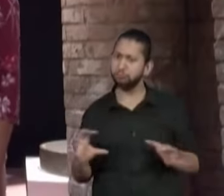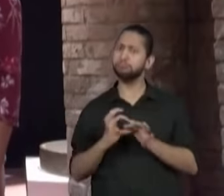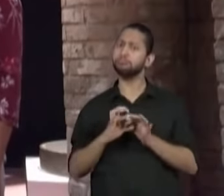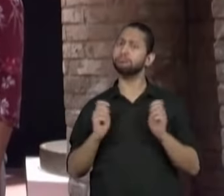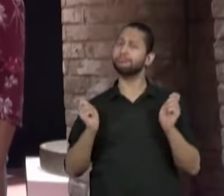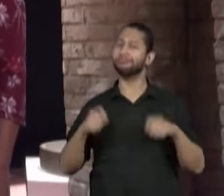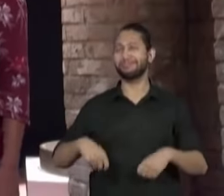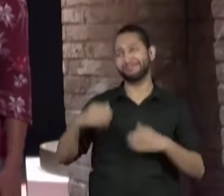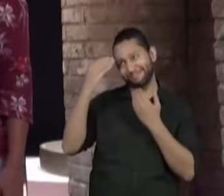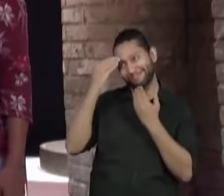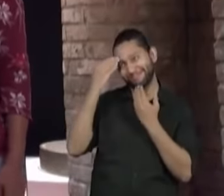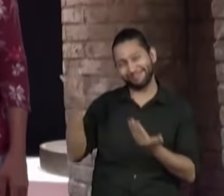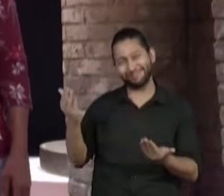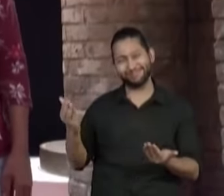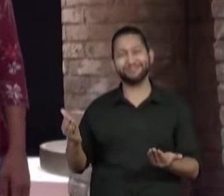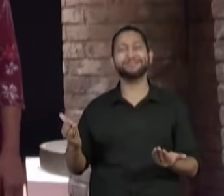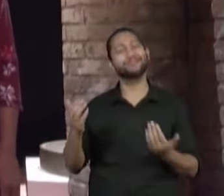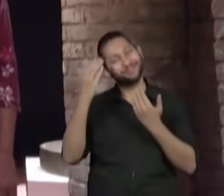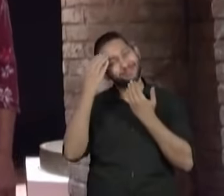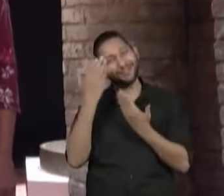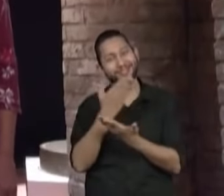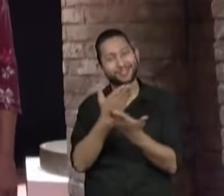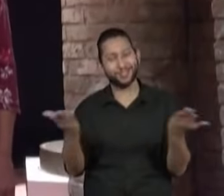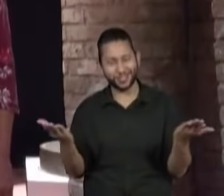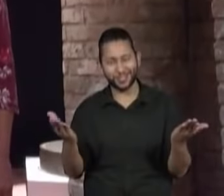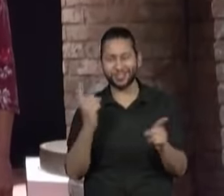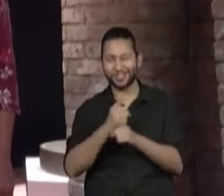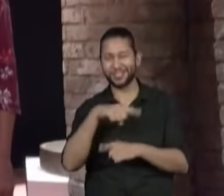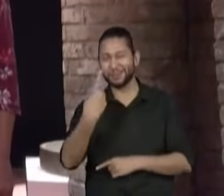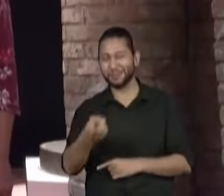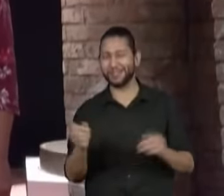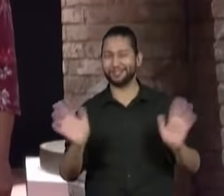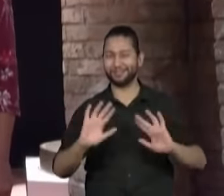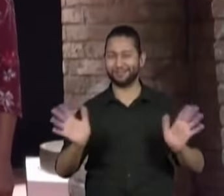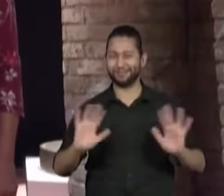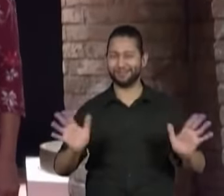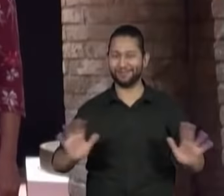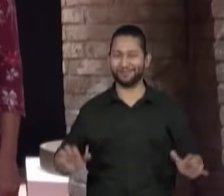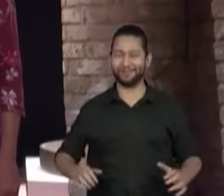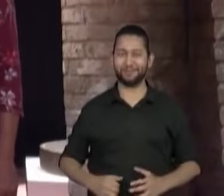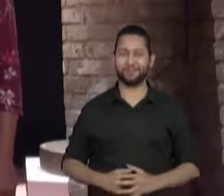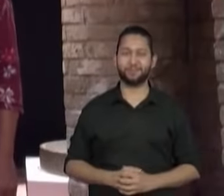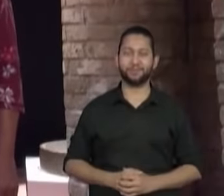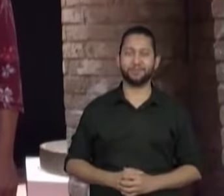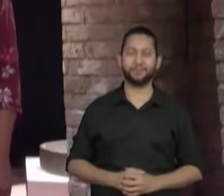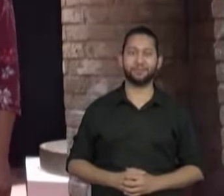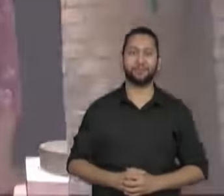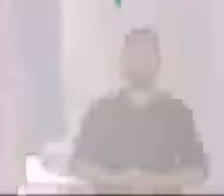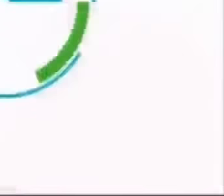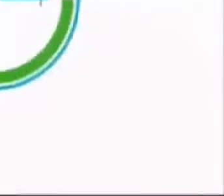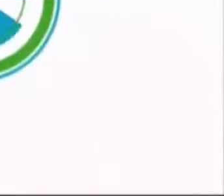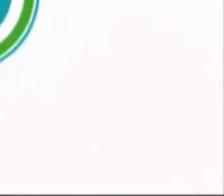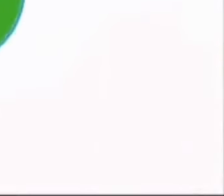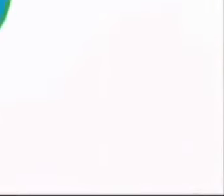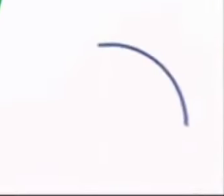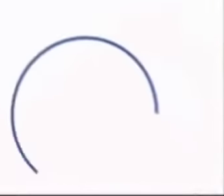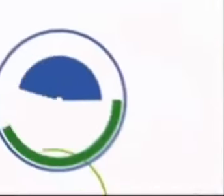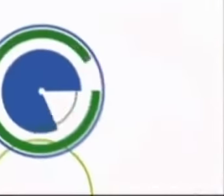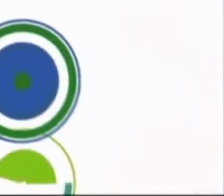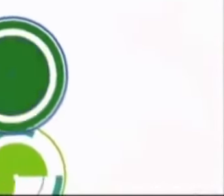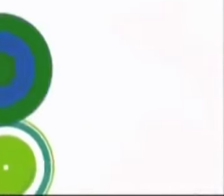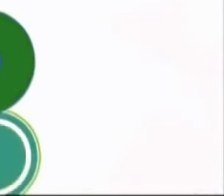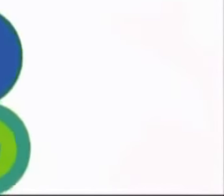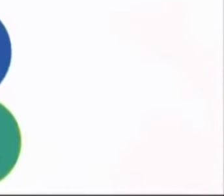Muito obrigada, professora Márcia. Obrigada a todos. A gente se vê. Até a próxima aula. Tchau, tchau. Tchau, tchau.